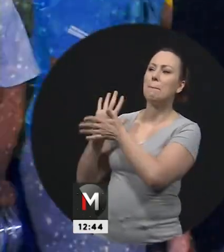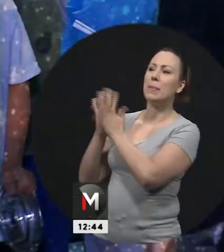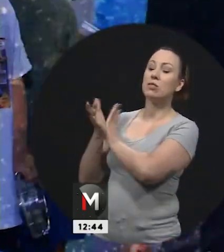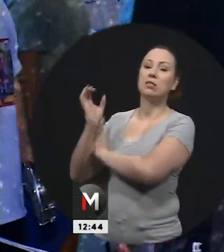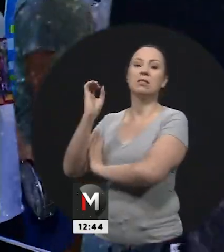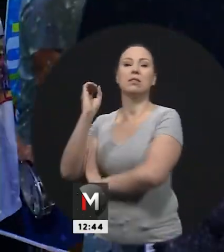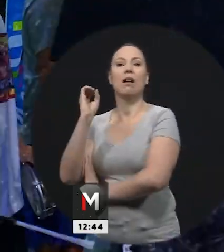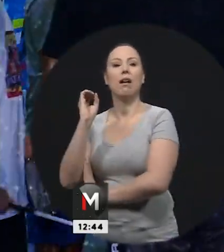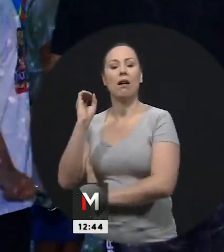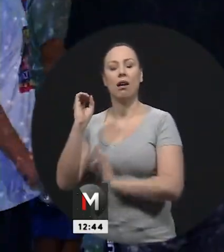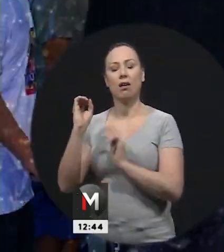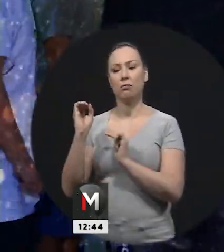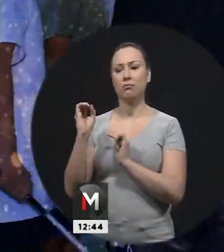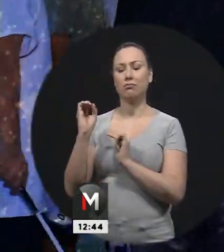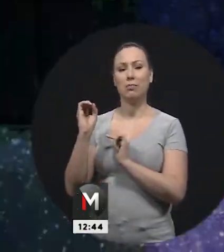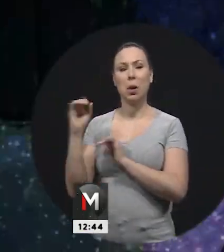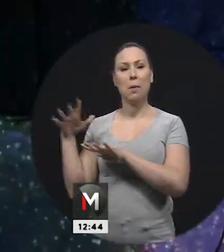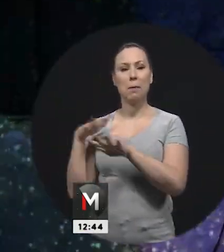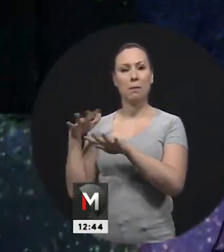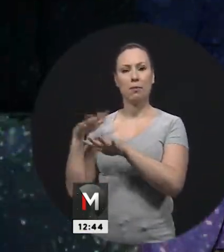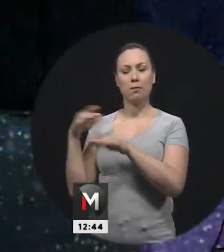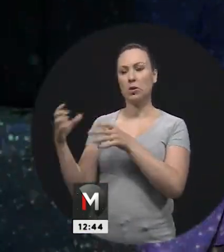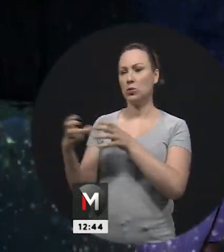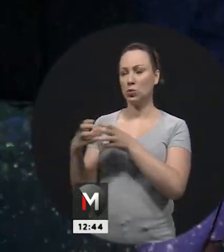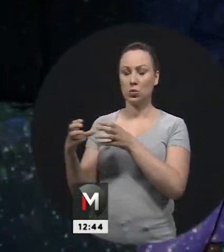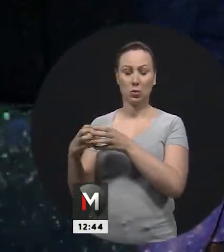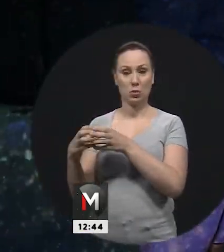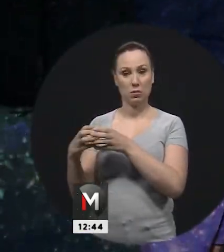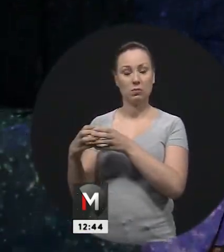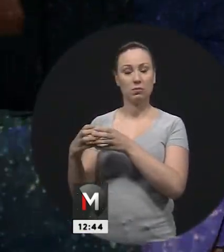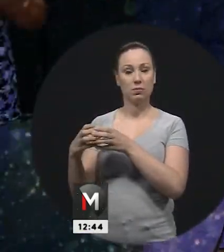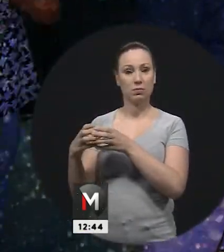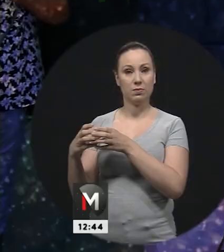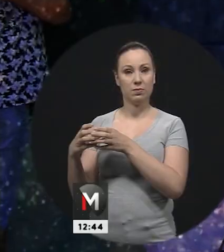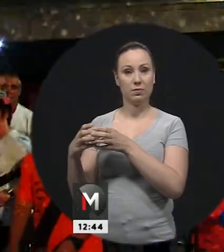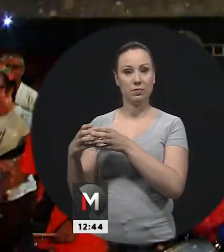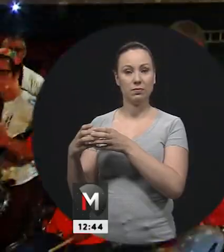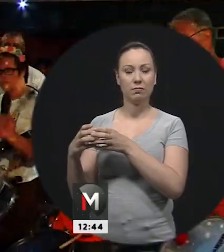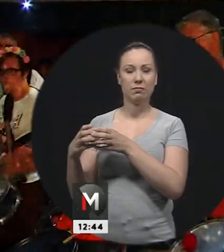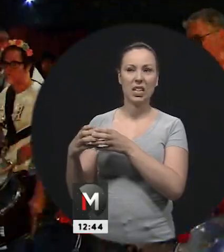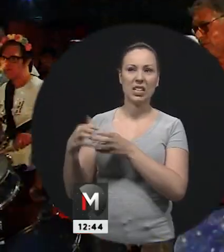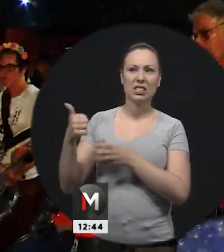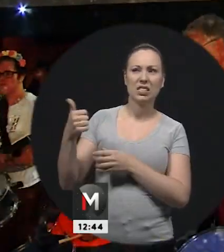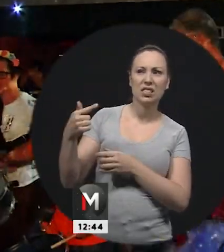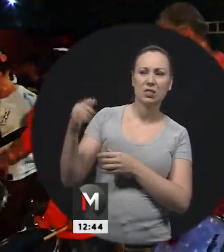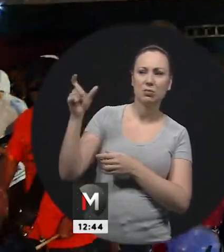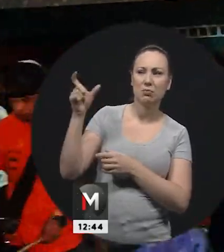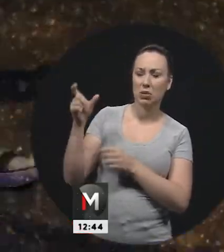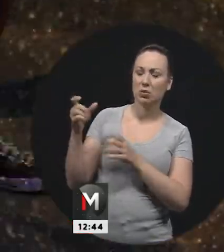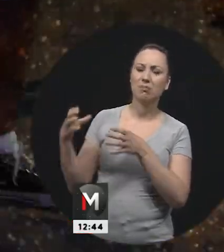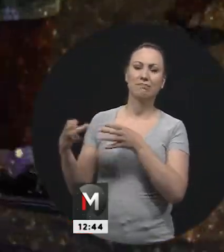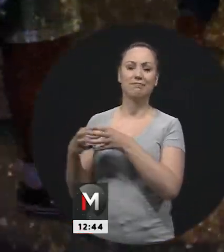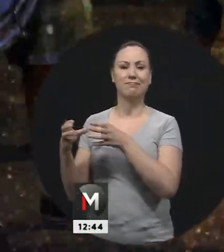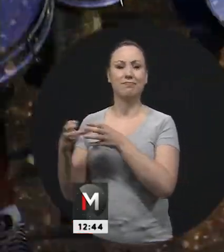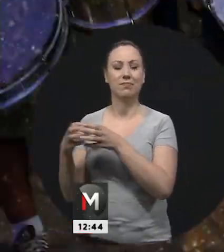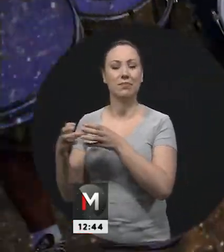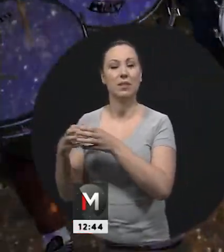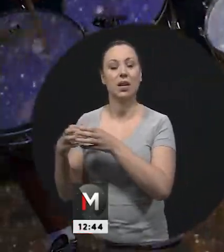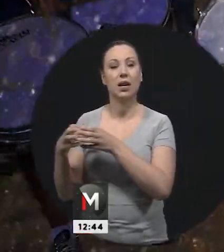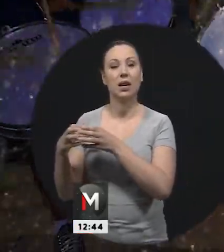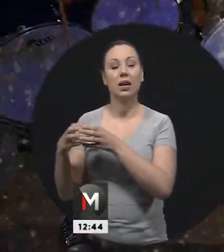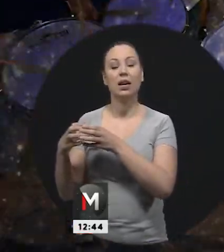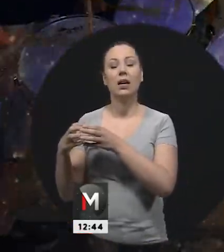que vem lá do Preconceito Zero, que foi um movimento de um grupo fantástico, de umas 17